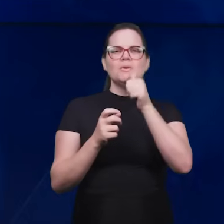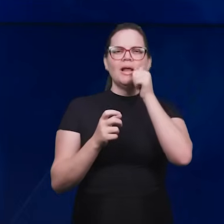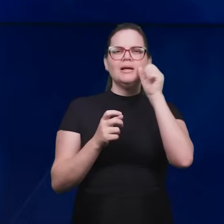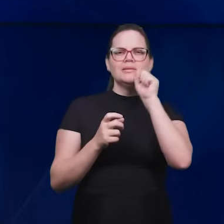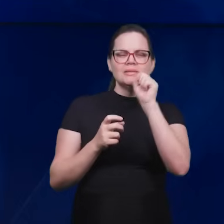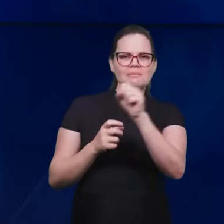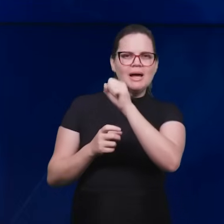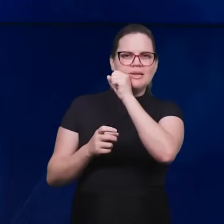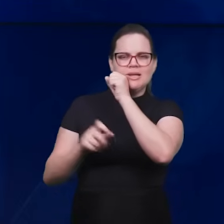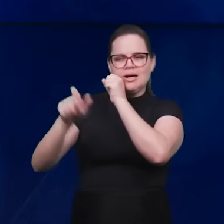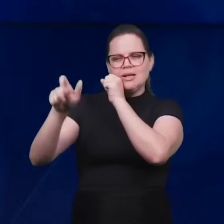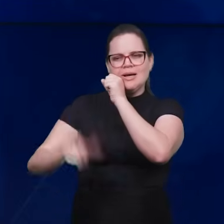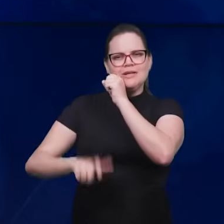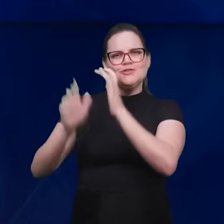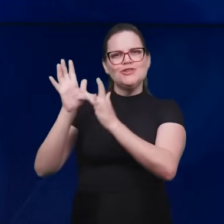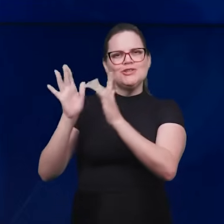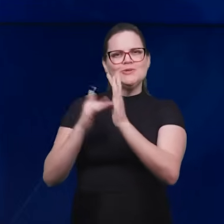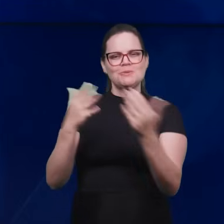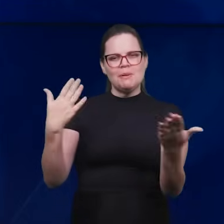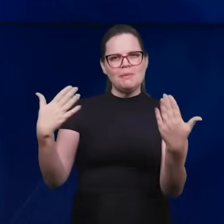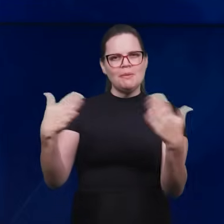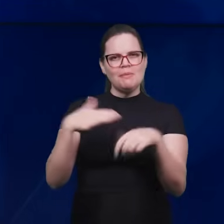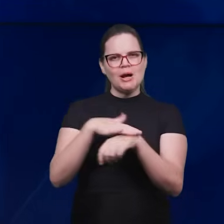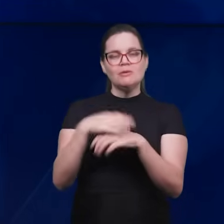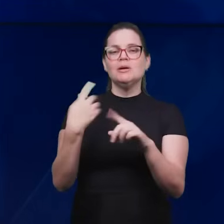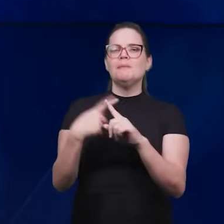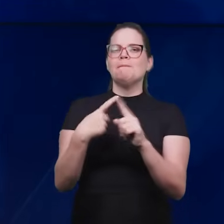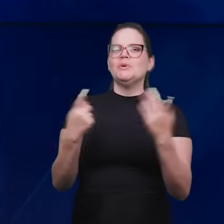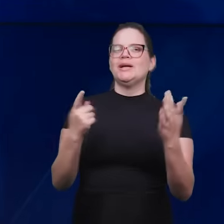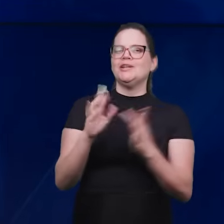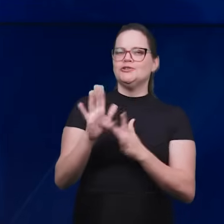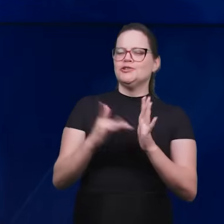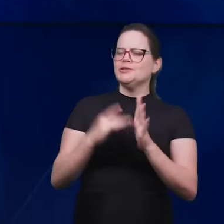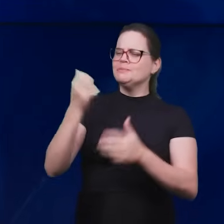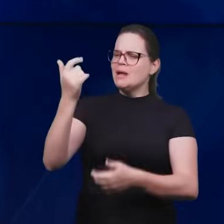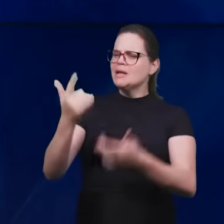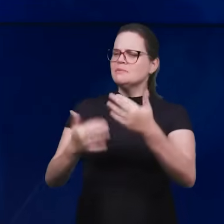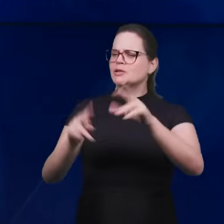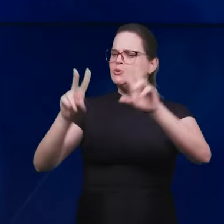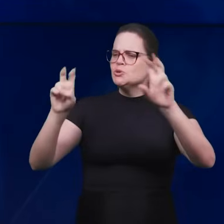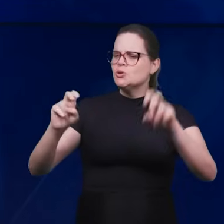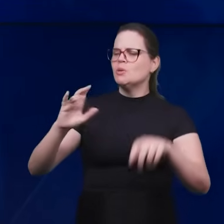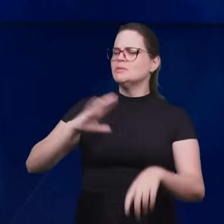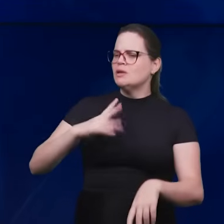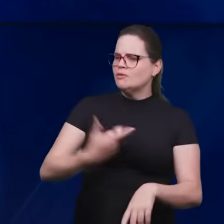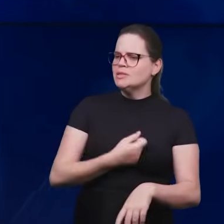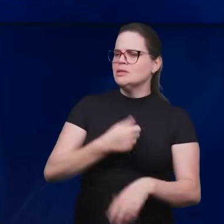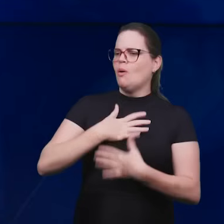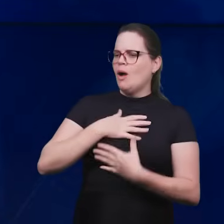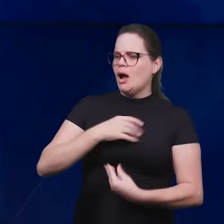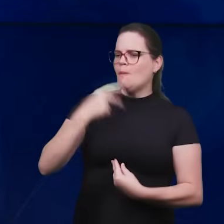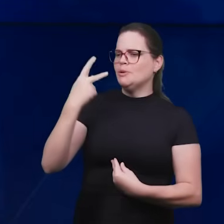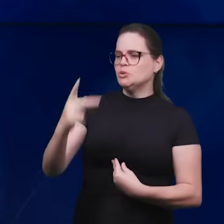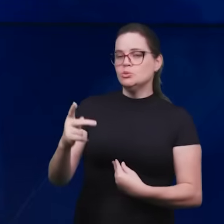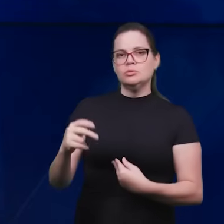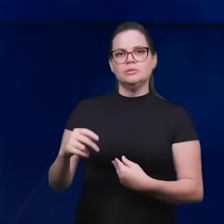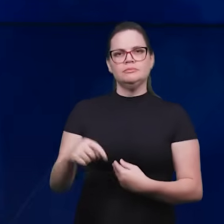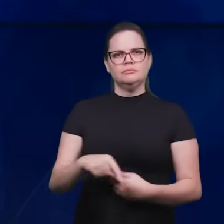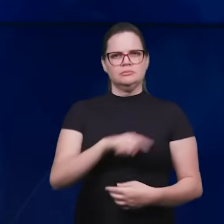samaritana. Enquanto Jesus estava preocupado com a salvação da alma dela, ela estava preocupada com o